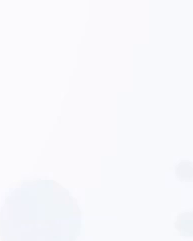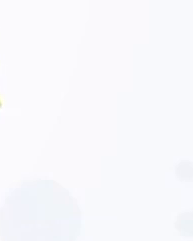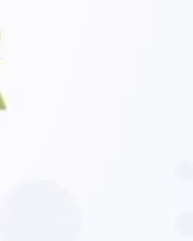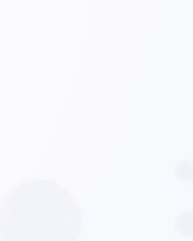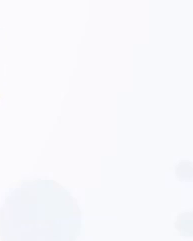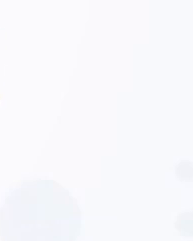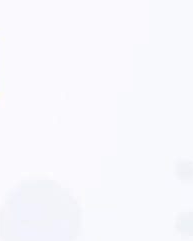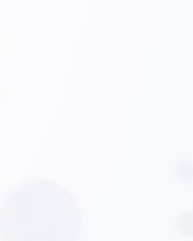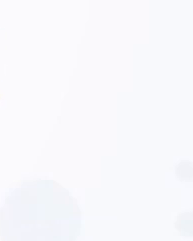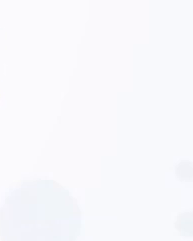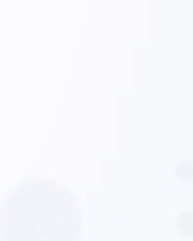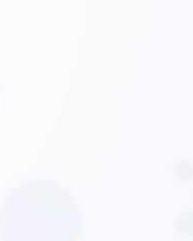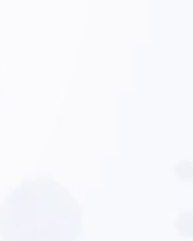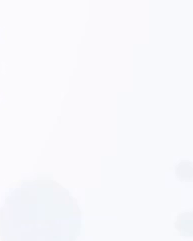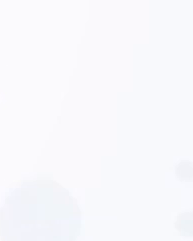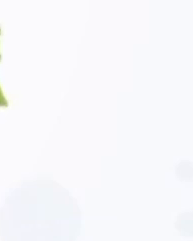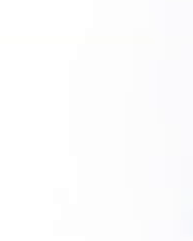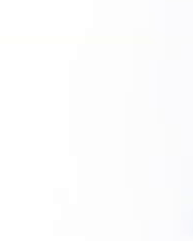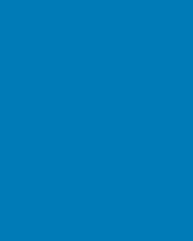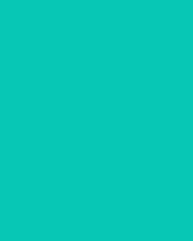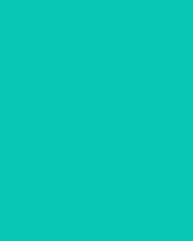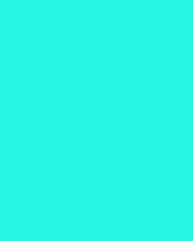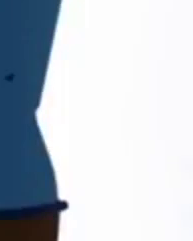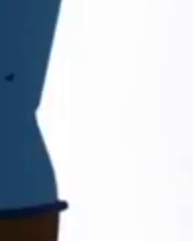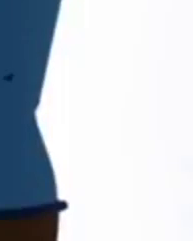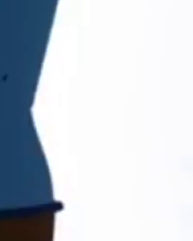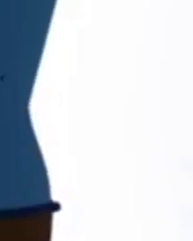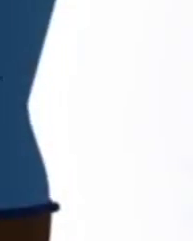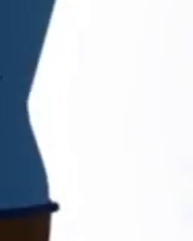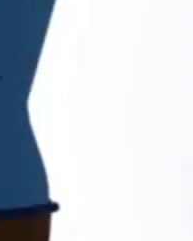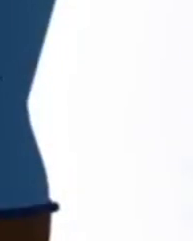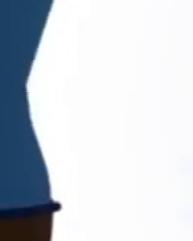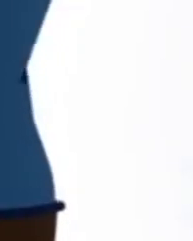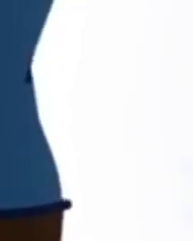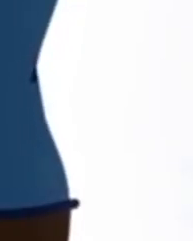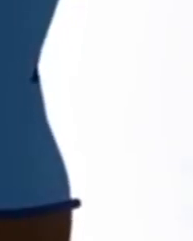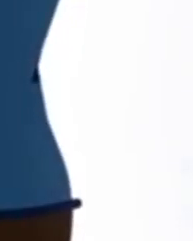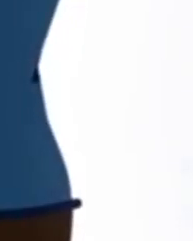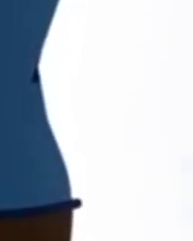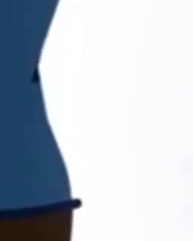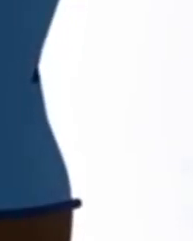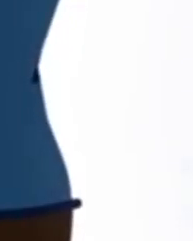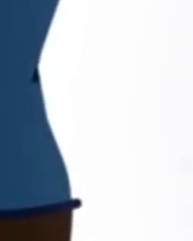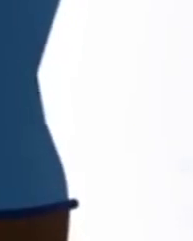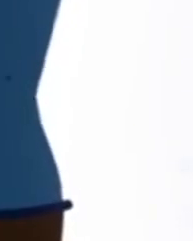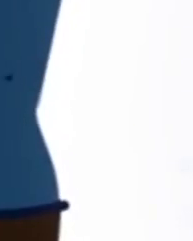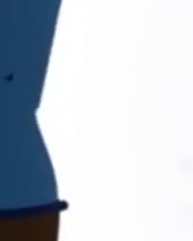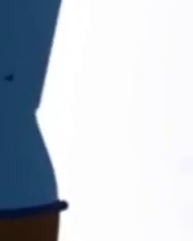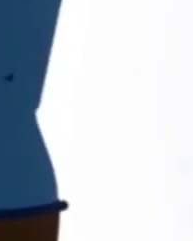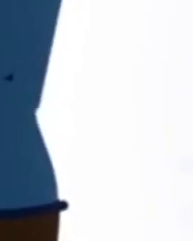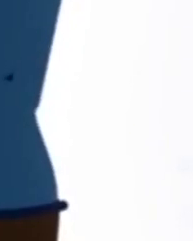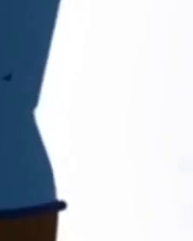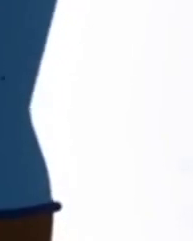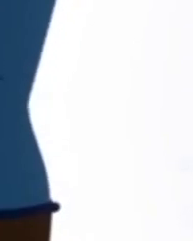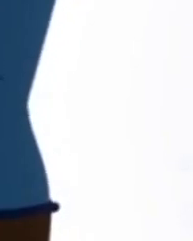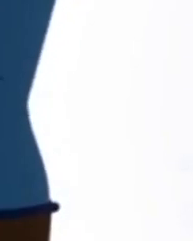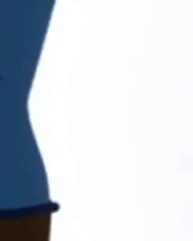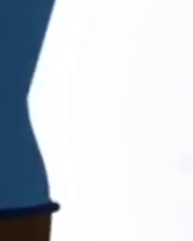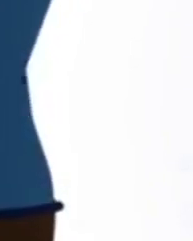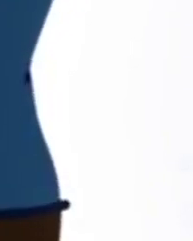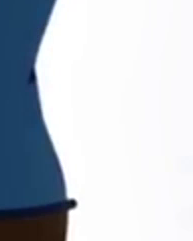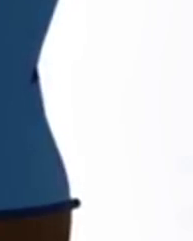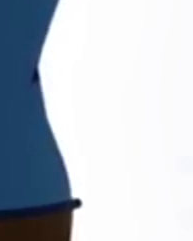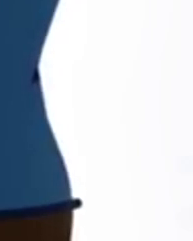novo coronavírus, entre em contato comigo. Podemos conversar por WhatsApp, pelo Facebook ou pelo site